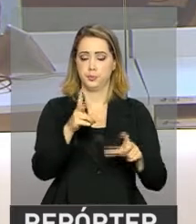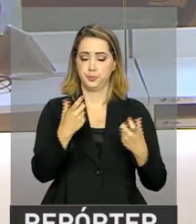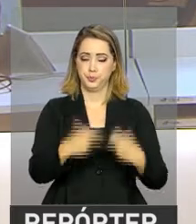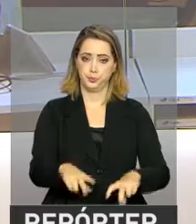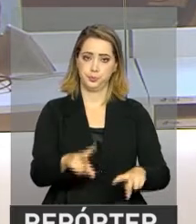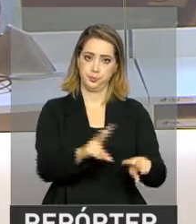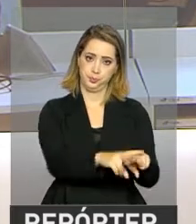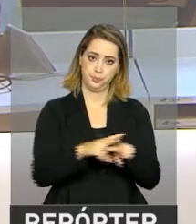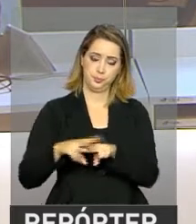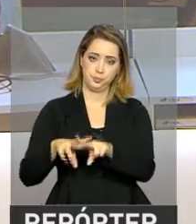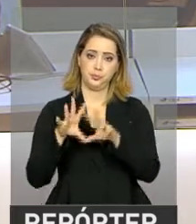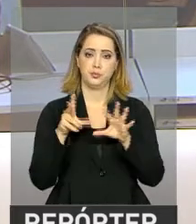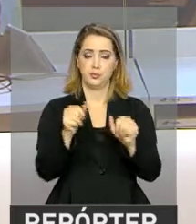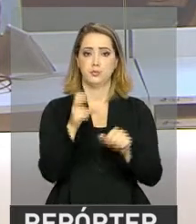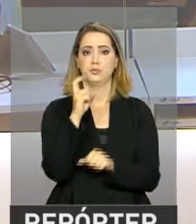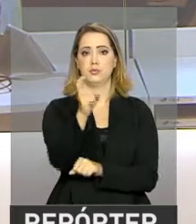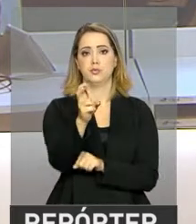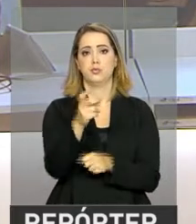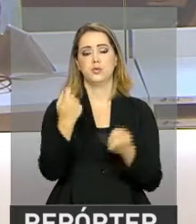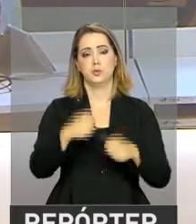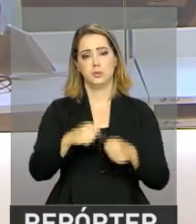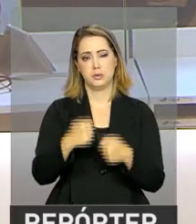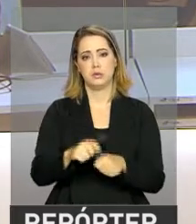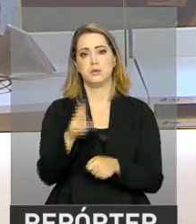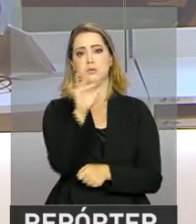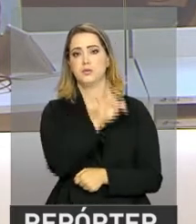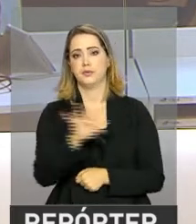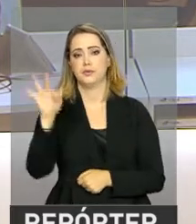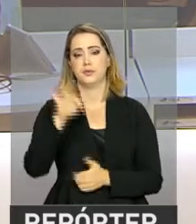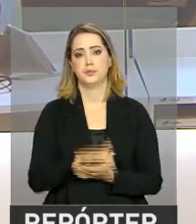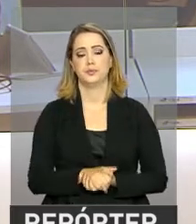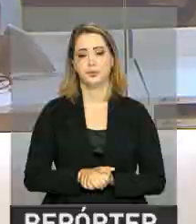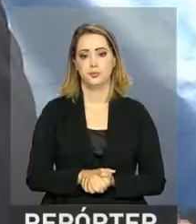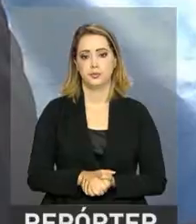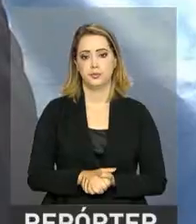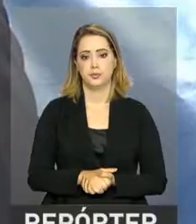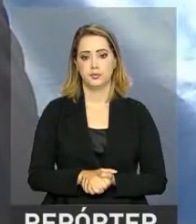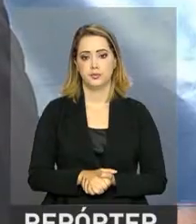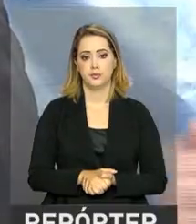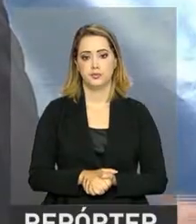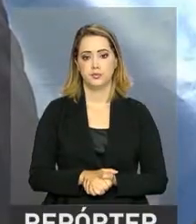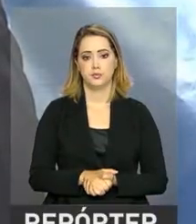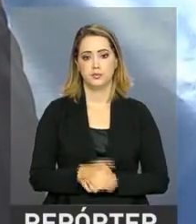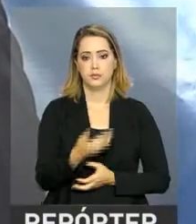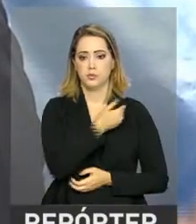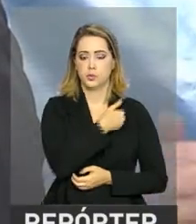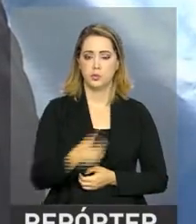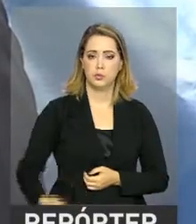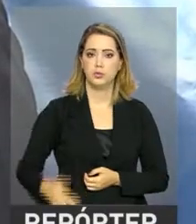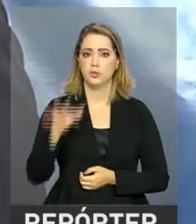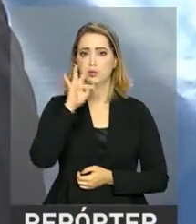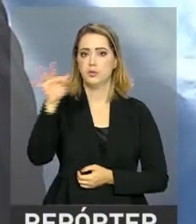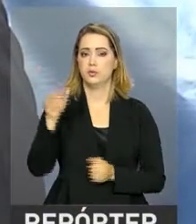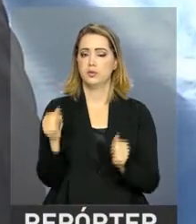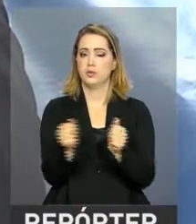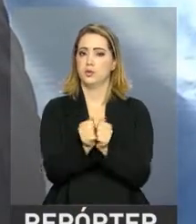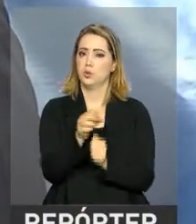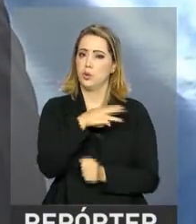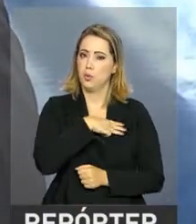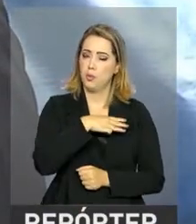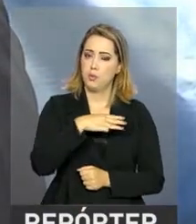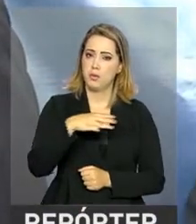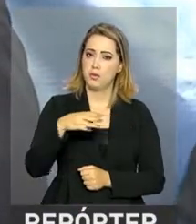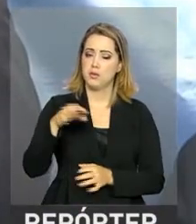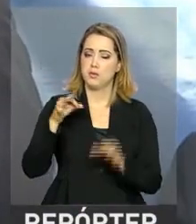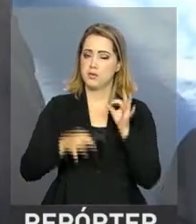presídios. Desse total, 5 devem ser federais. A União Federal, o Ministério da Justiça, possa